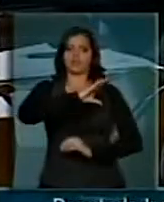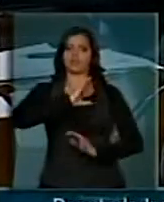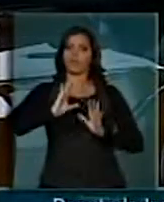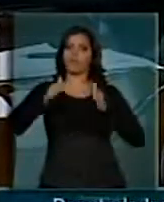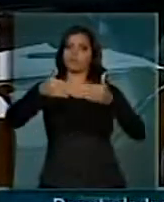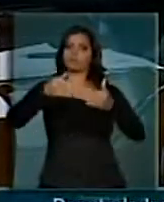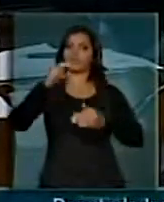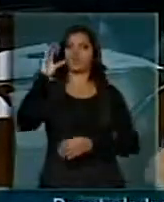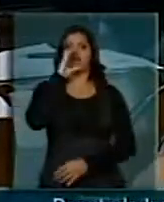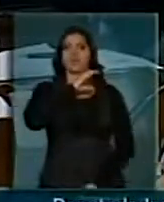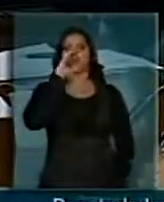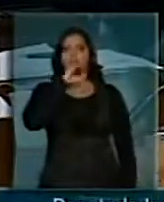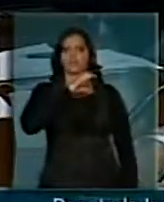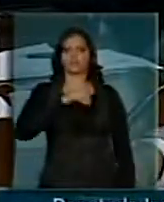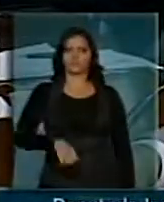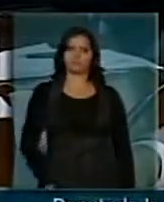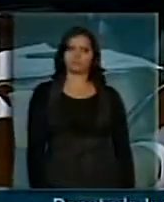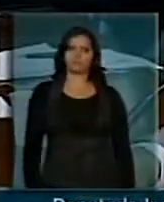mais rapidamente possível.